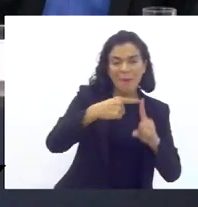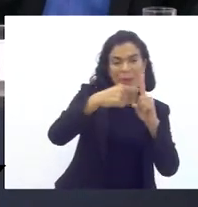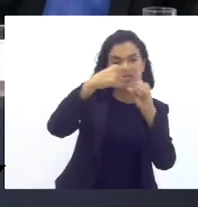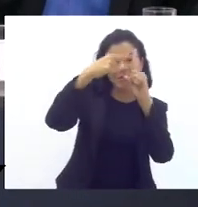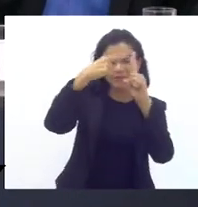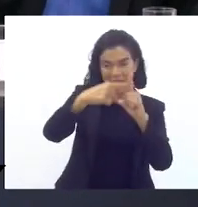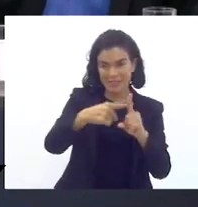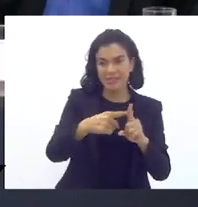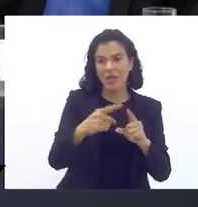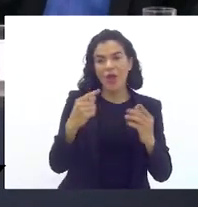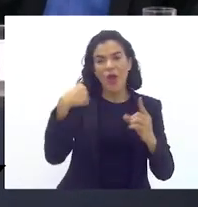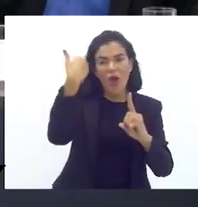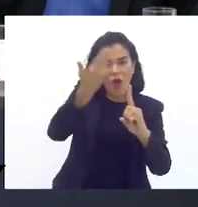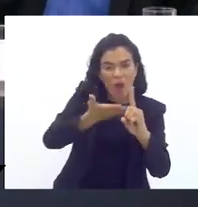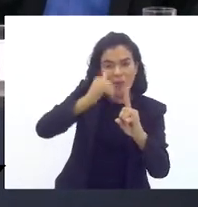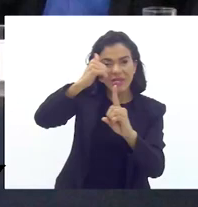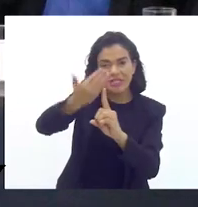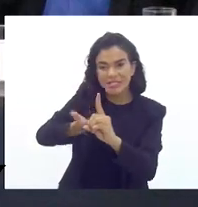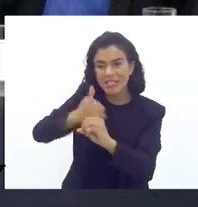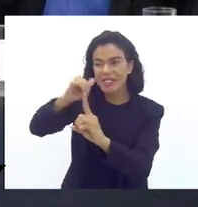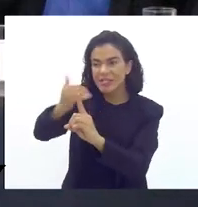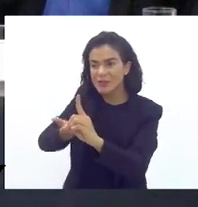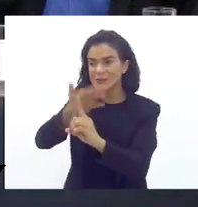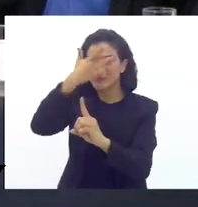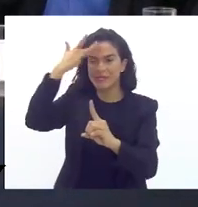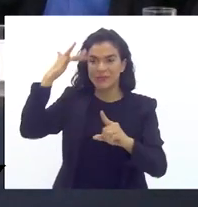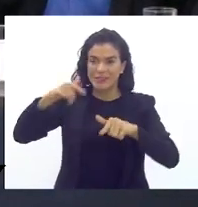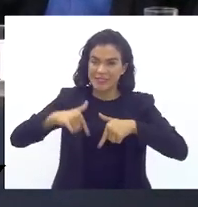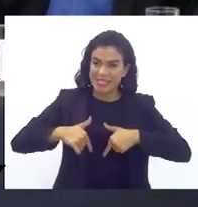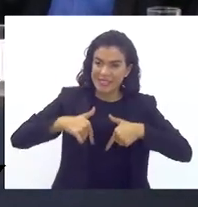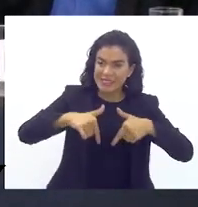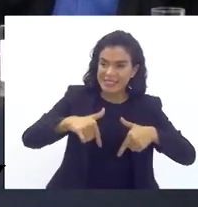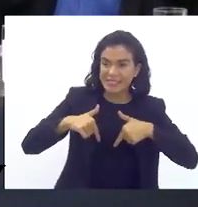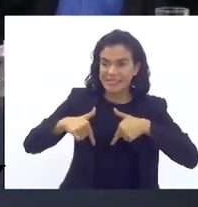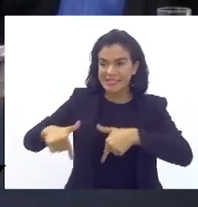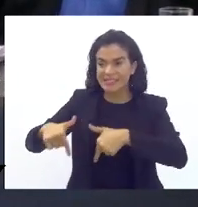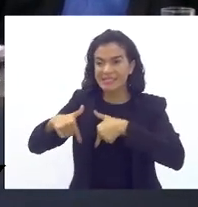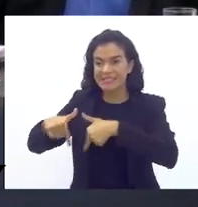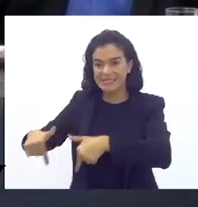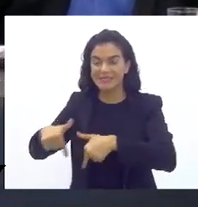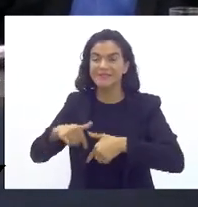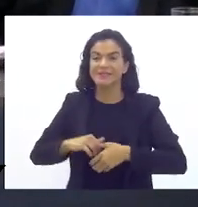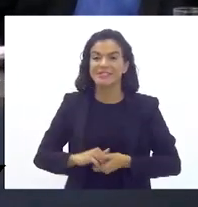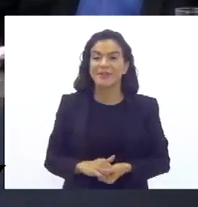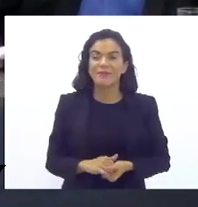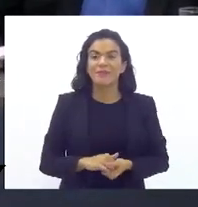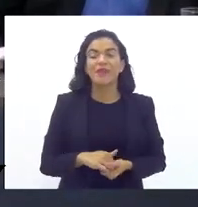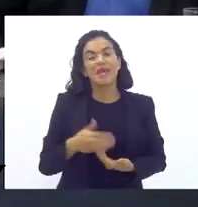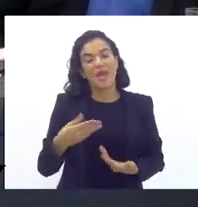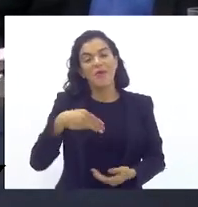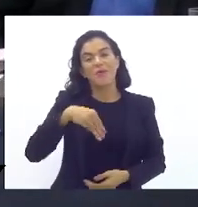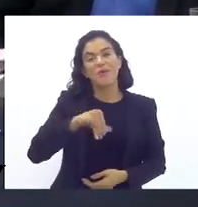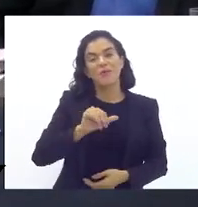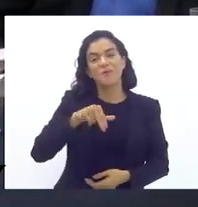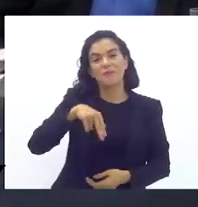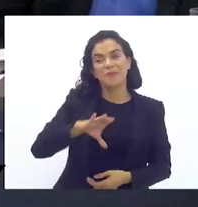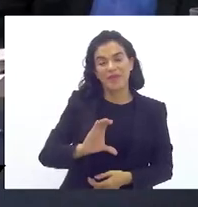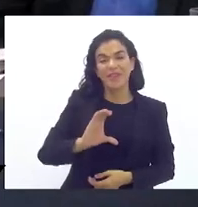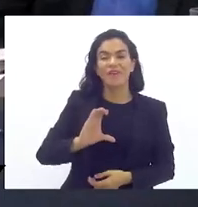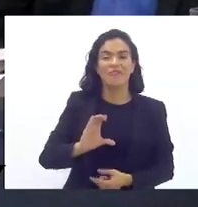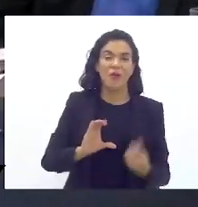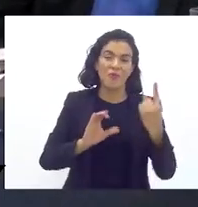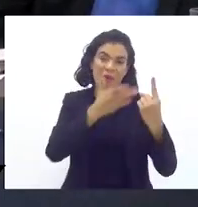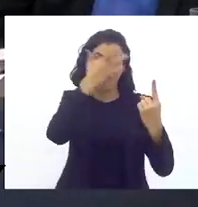algumas pessoas muito próximas muito ativas com essa emoção E aí o Carlos Mickey foi uma dessas pessoas